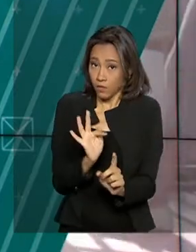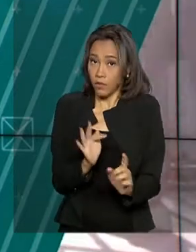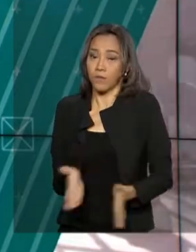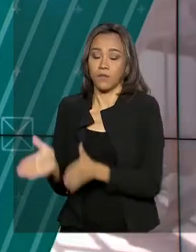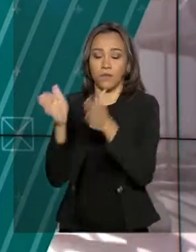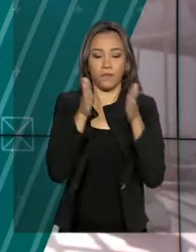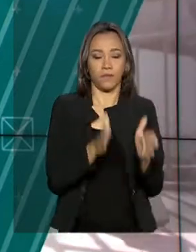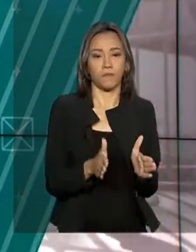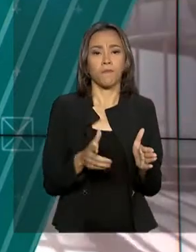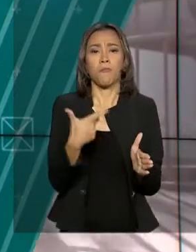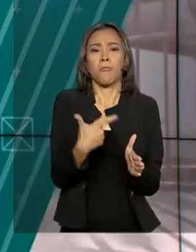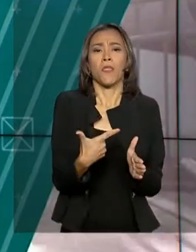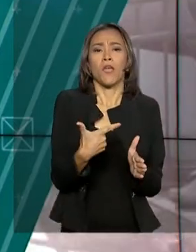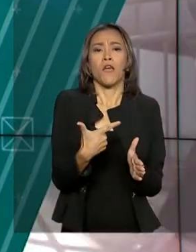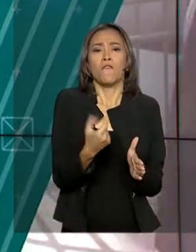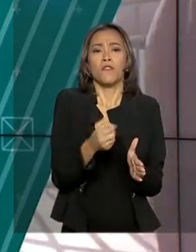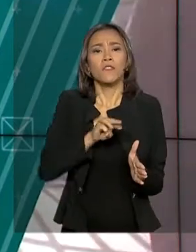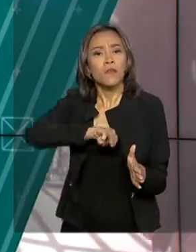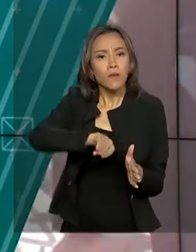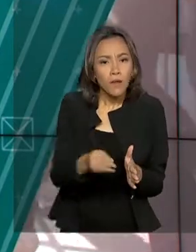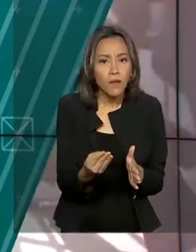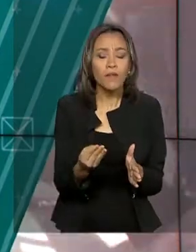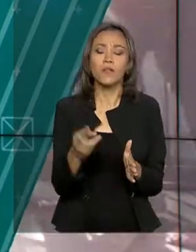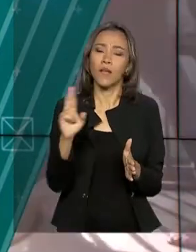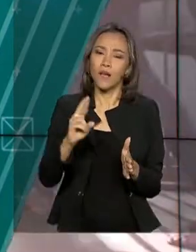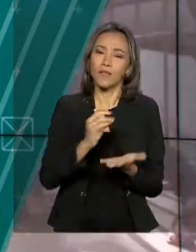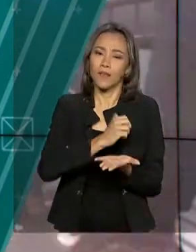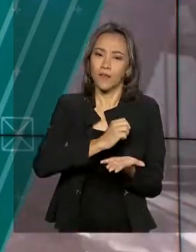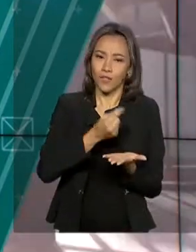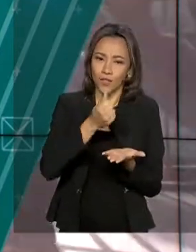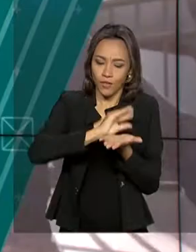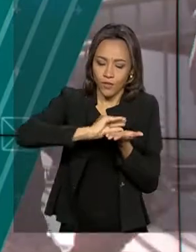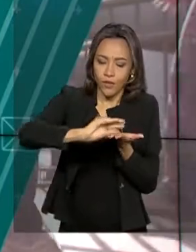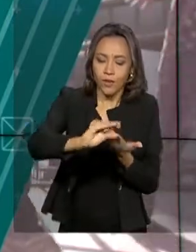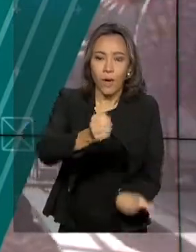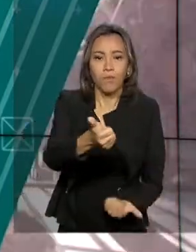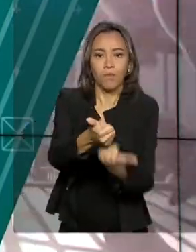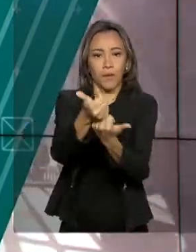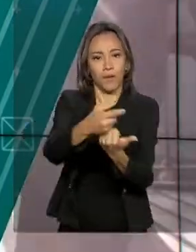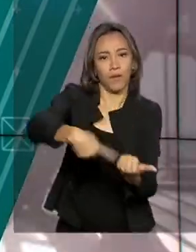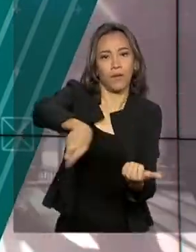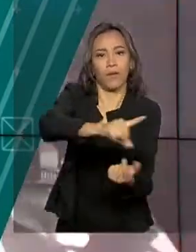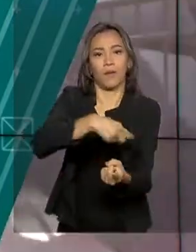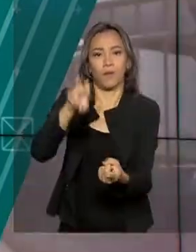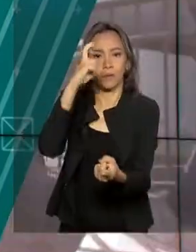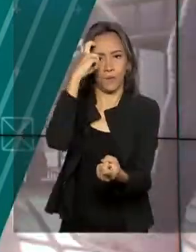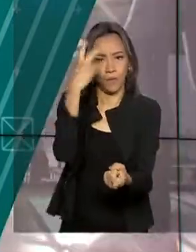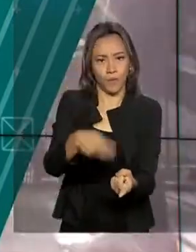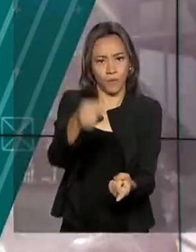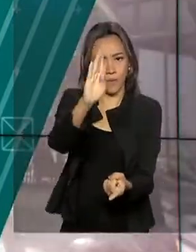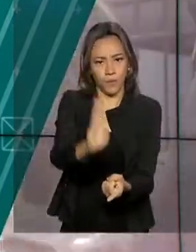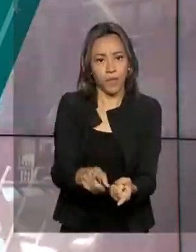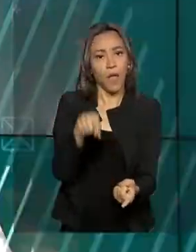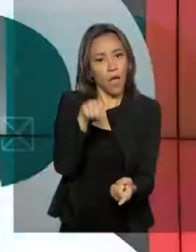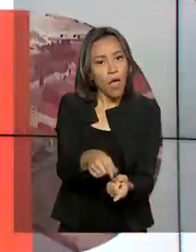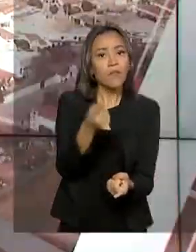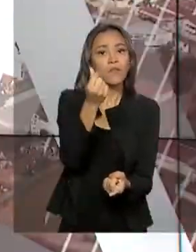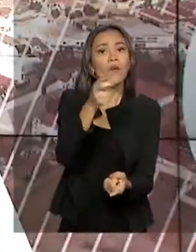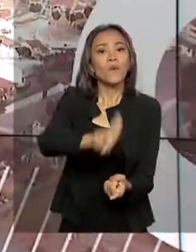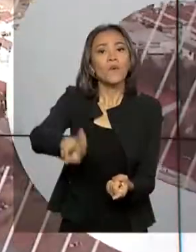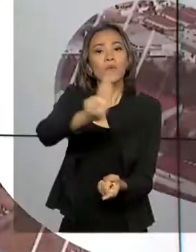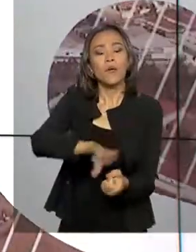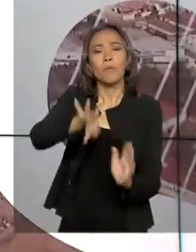20 milhões de reais para apoiar a cultura nacional. O dinheiro vai ser destinado para financiar projetos